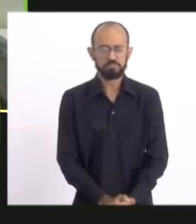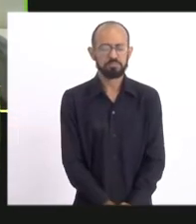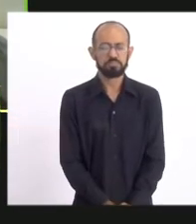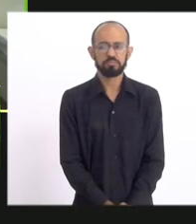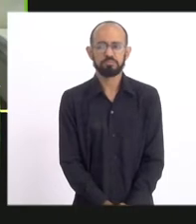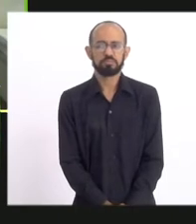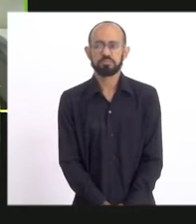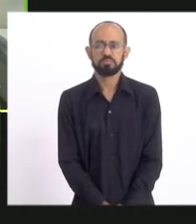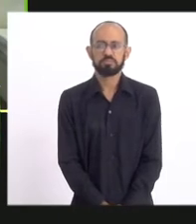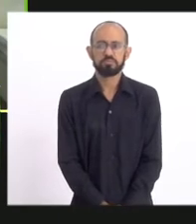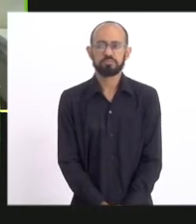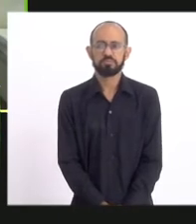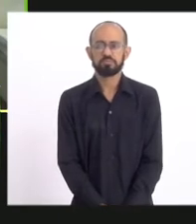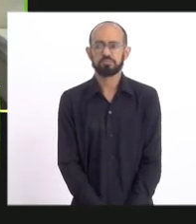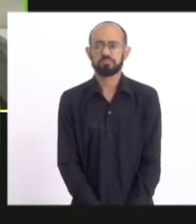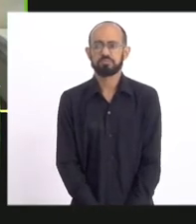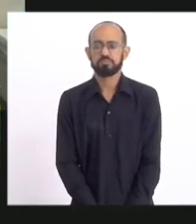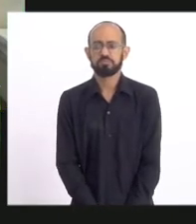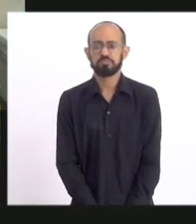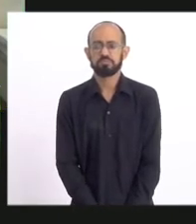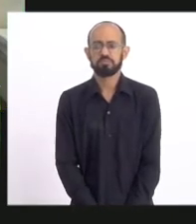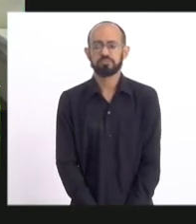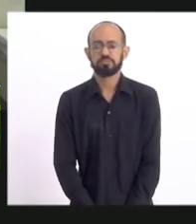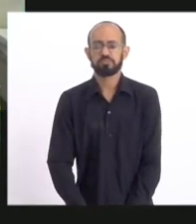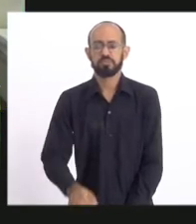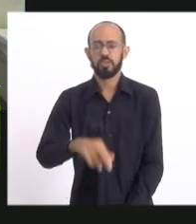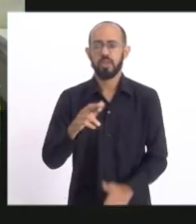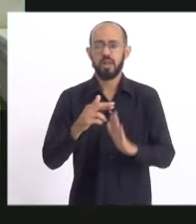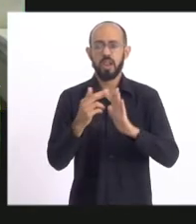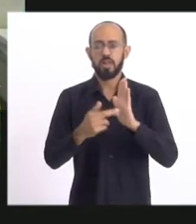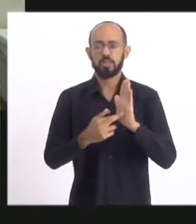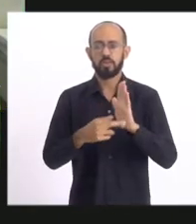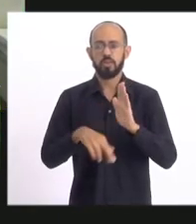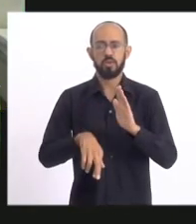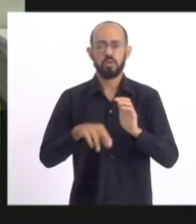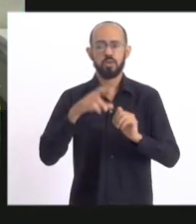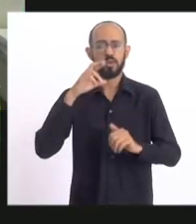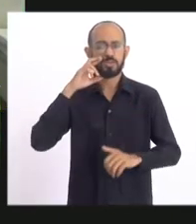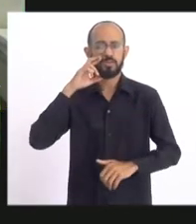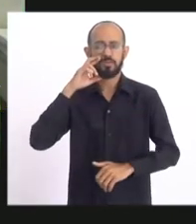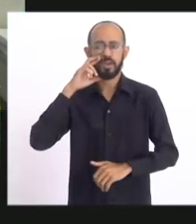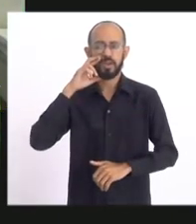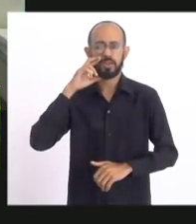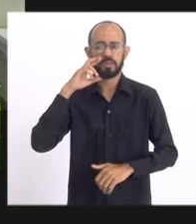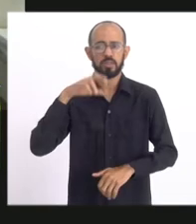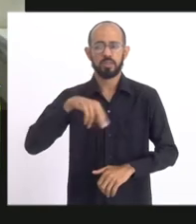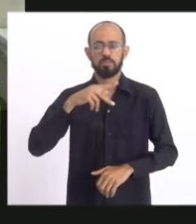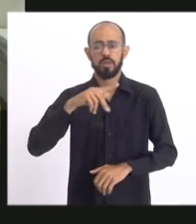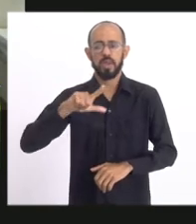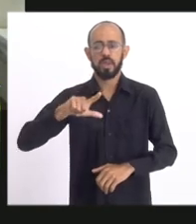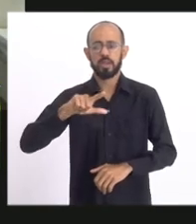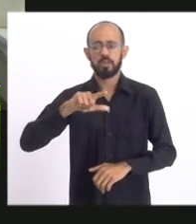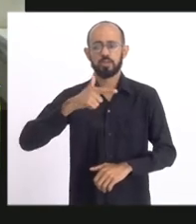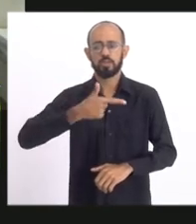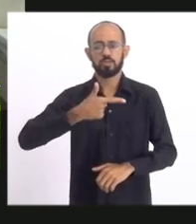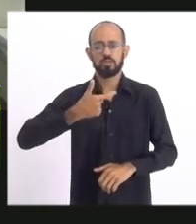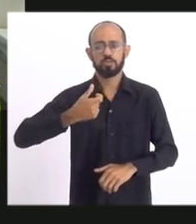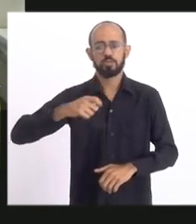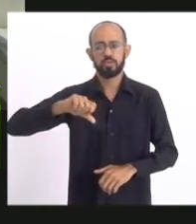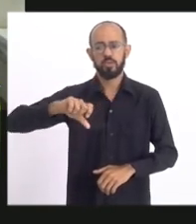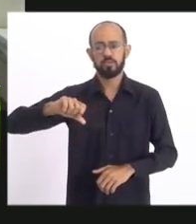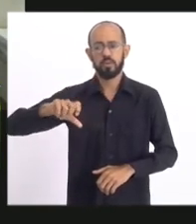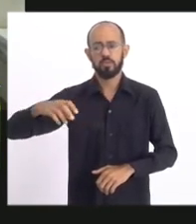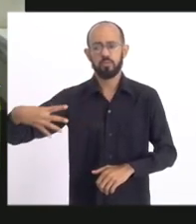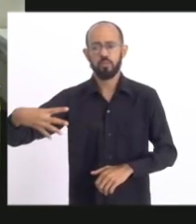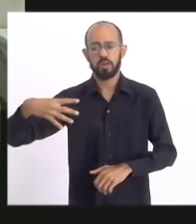de vista. 4. Relator, deputado Rosenberg Reis. Projeto de lei 2994/2020, autoria da